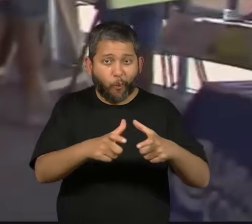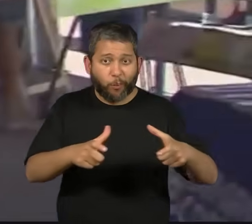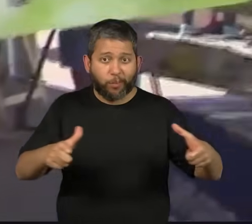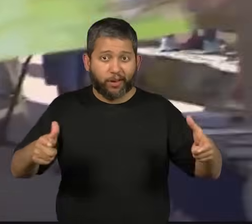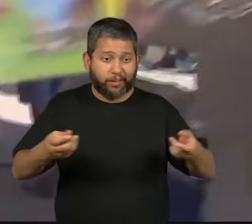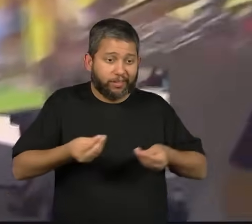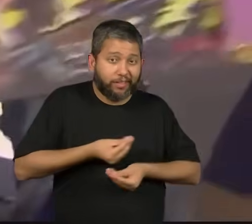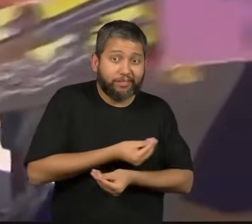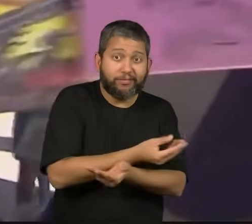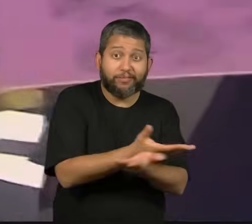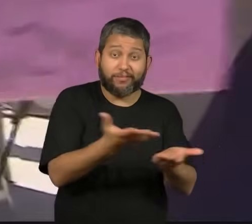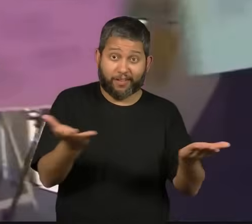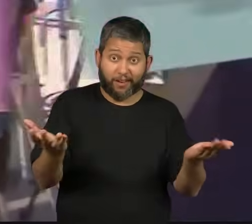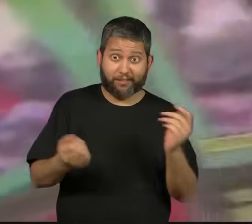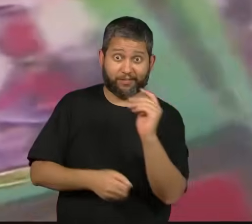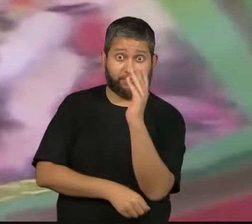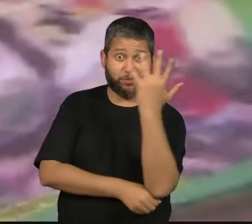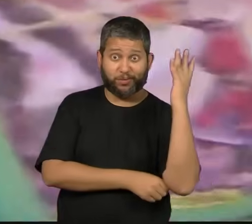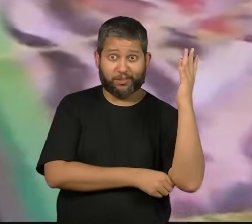a proteger a natureza.